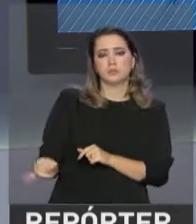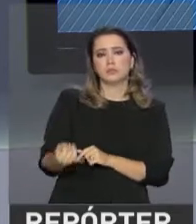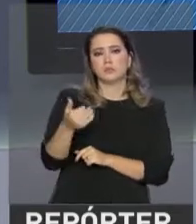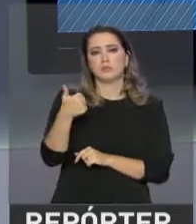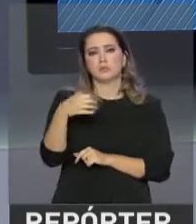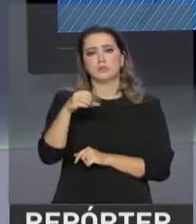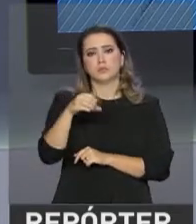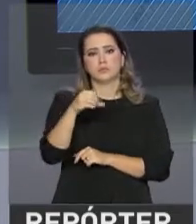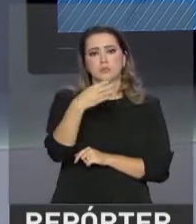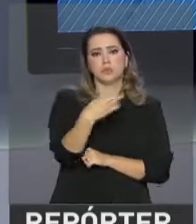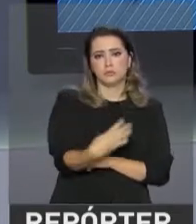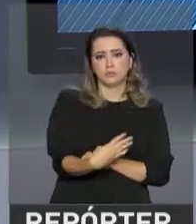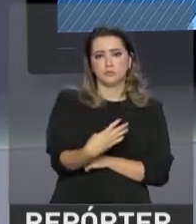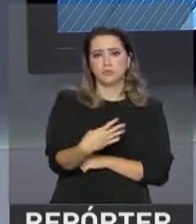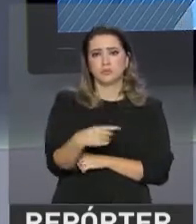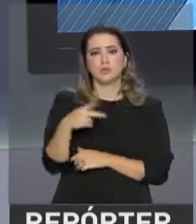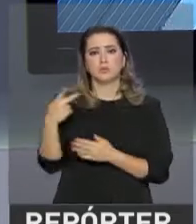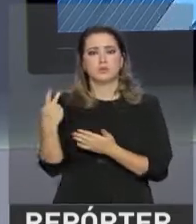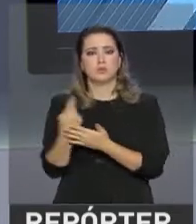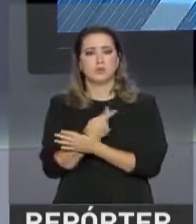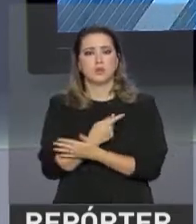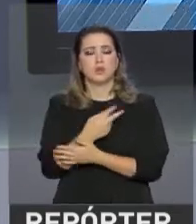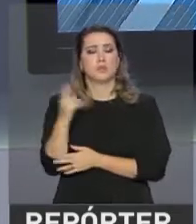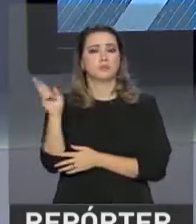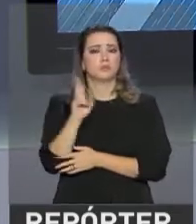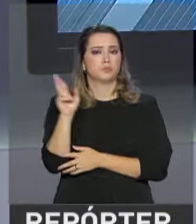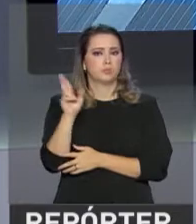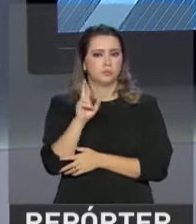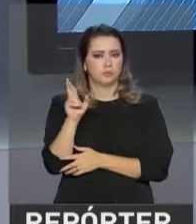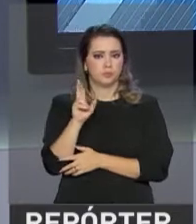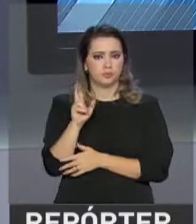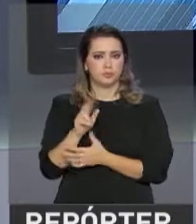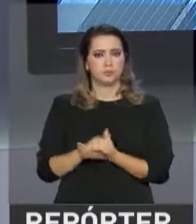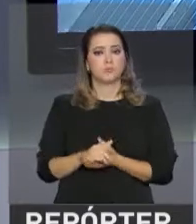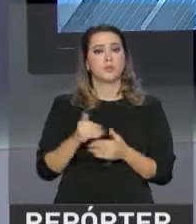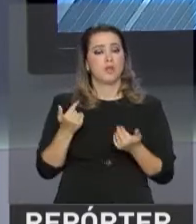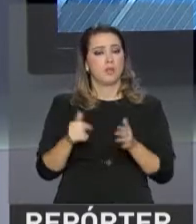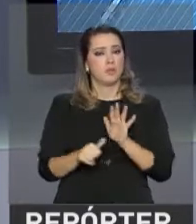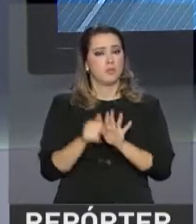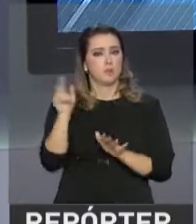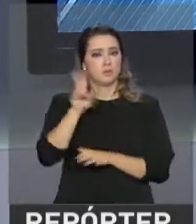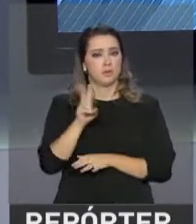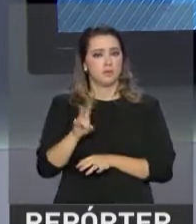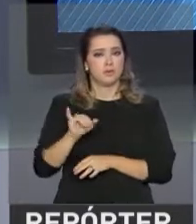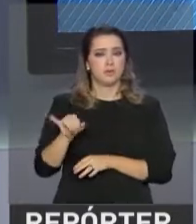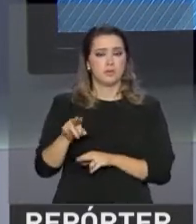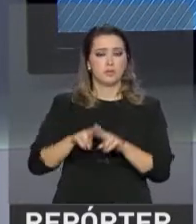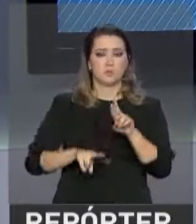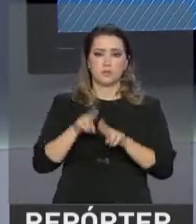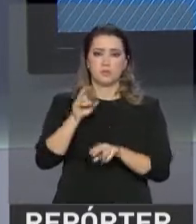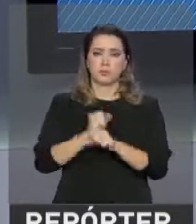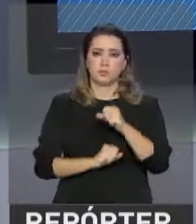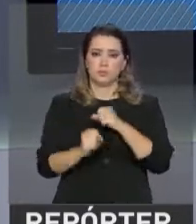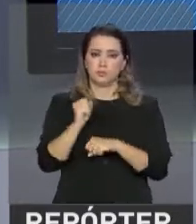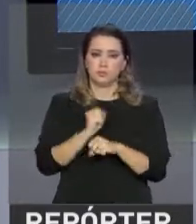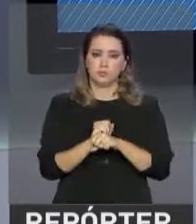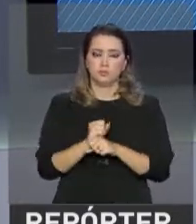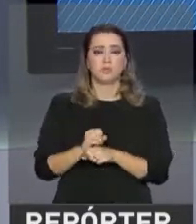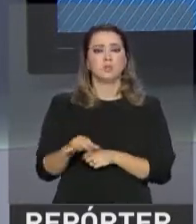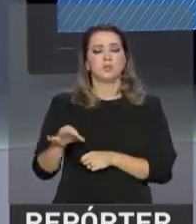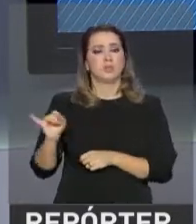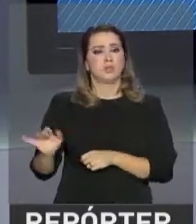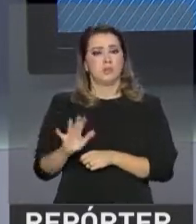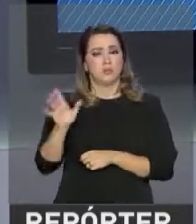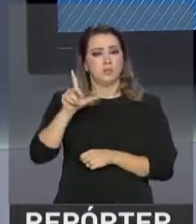desde 1994 quando foi criado o plano real e é a primeira vez desde junho do ano passado que o índice fica